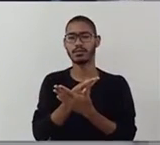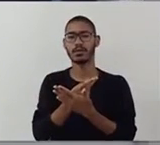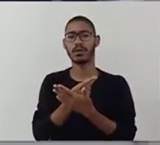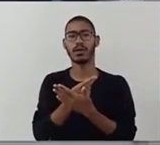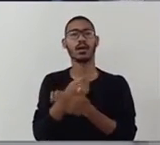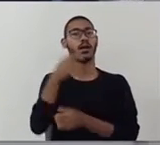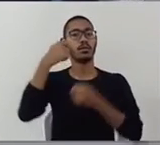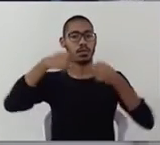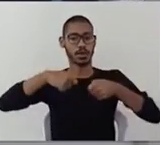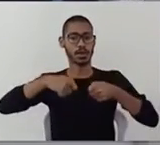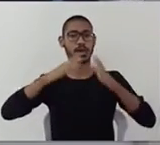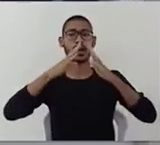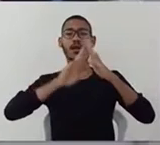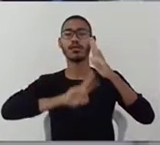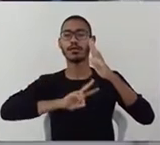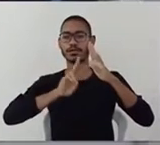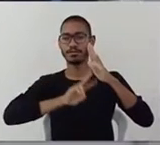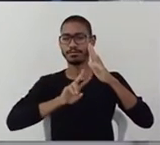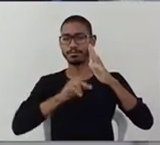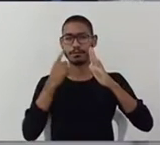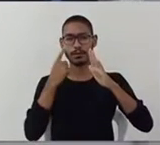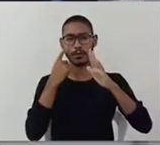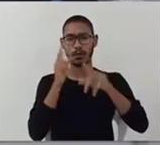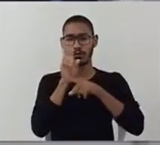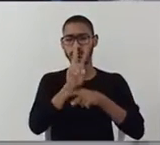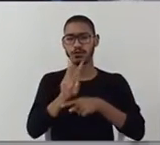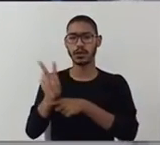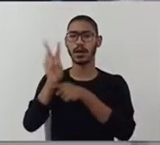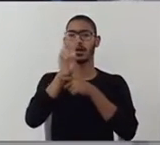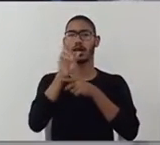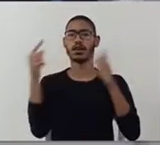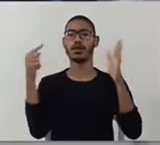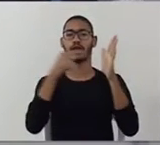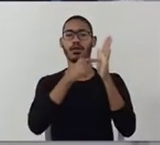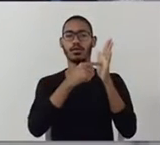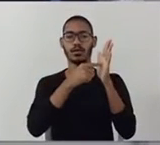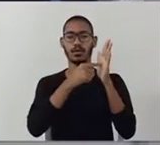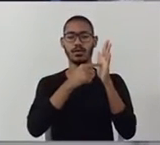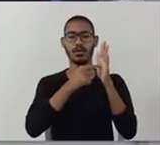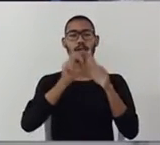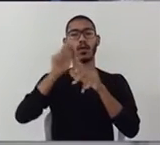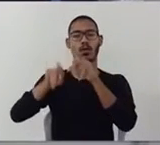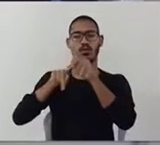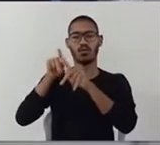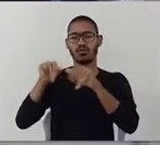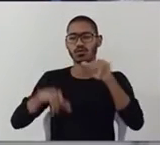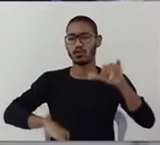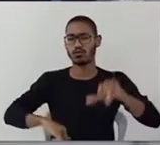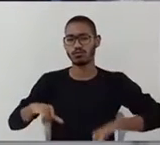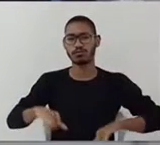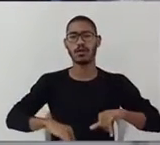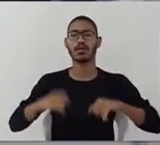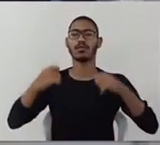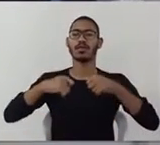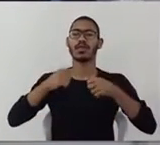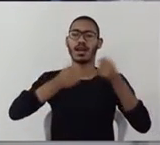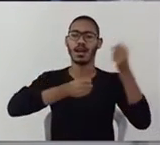e denunciar que quem tá sofrendo preto é o povo de Itapetinga é quem precisa